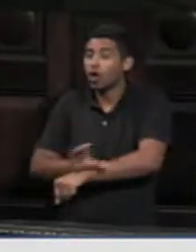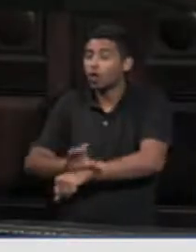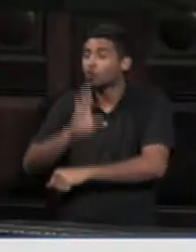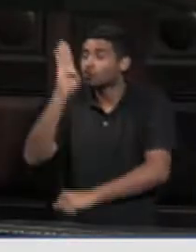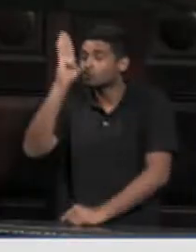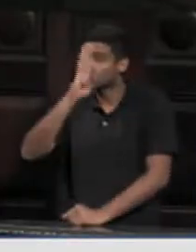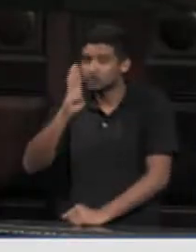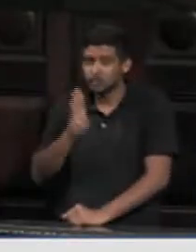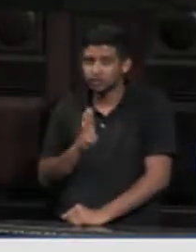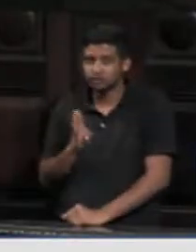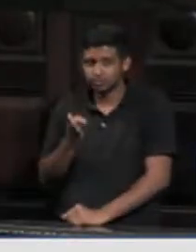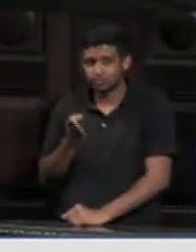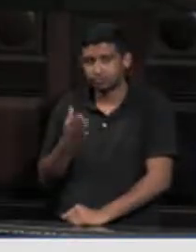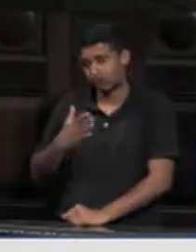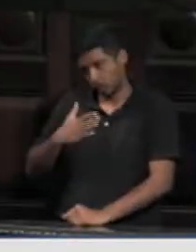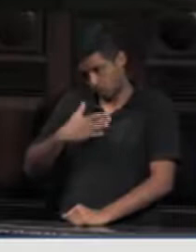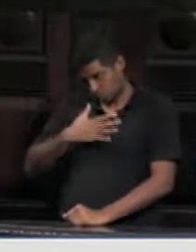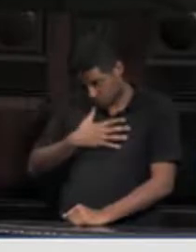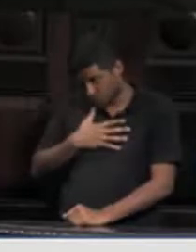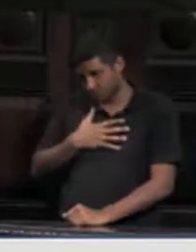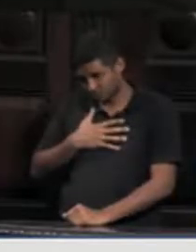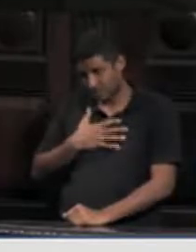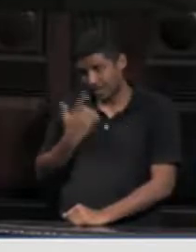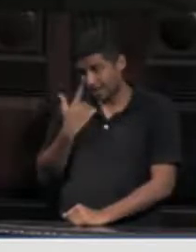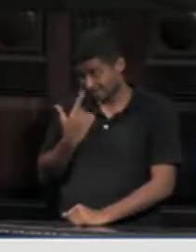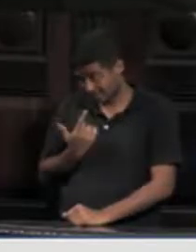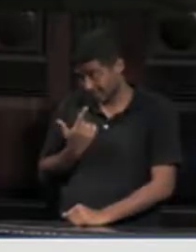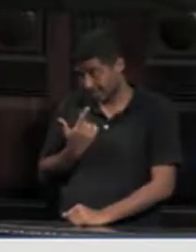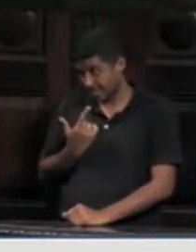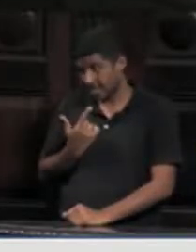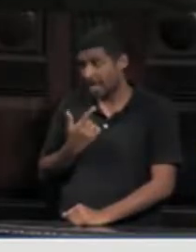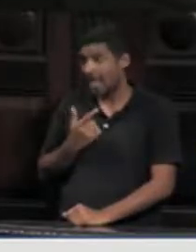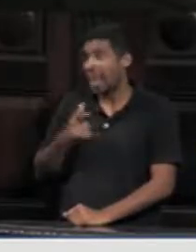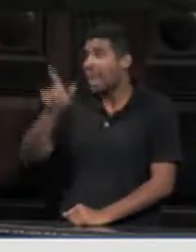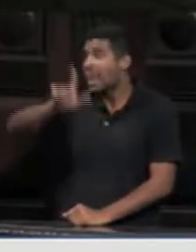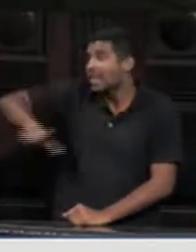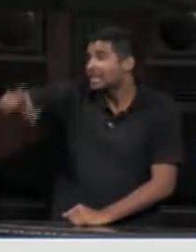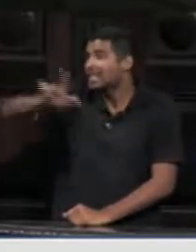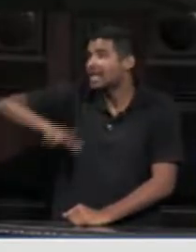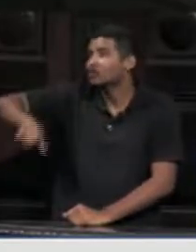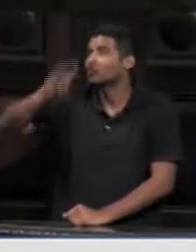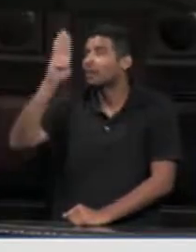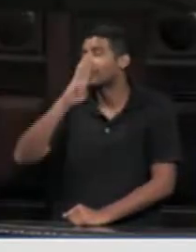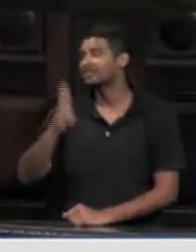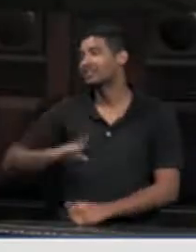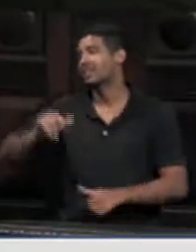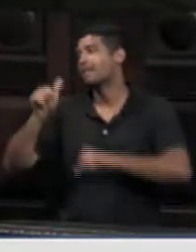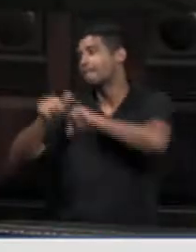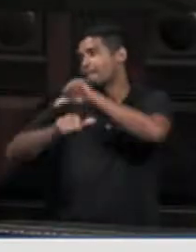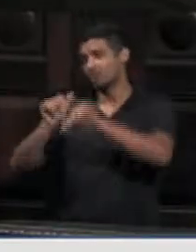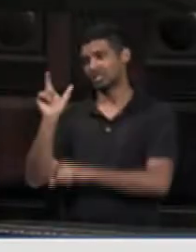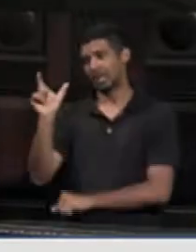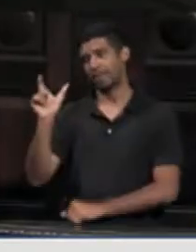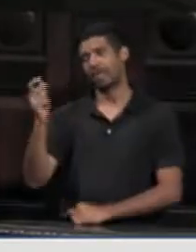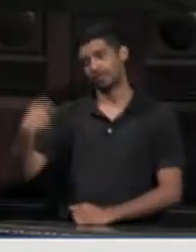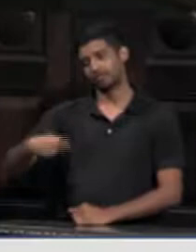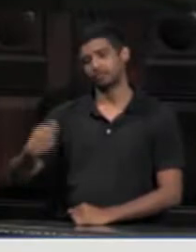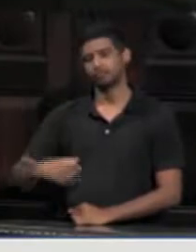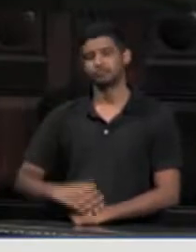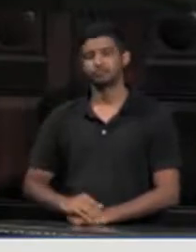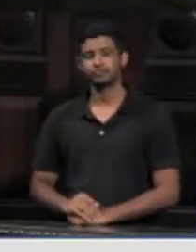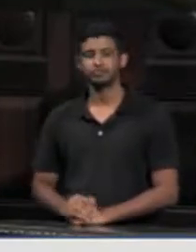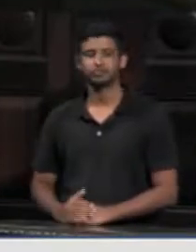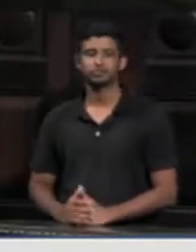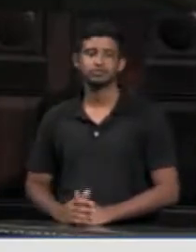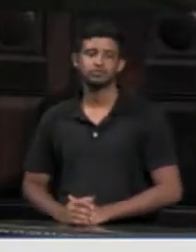eu gostaria que escrevesse literatura brasileira. A emenda 4? Está rejeitada. A emenda foi rejeitada. Sim,